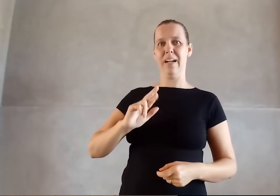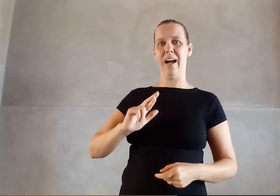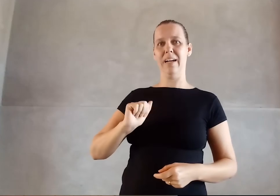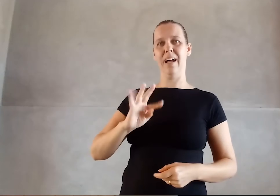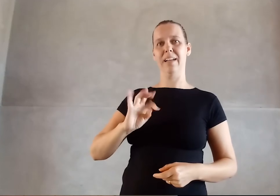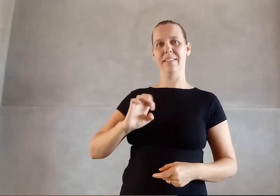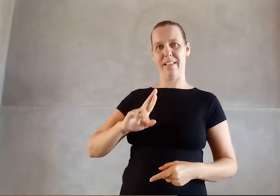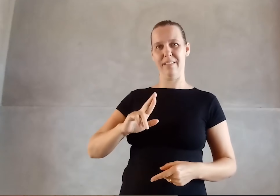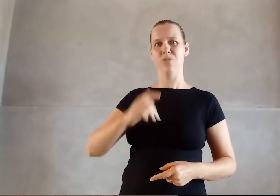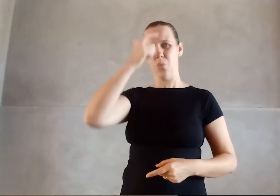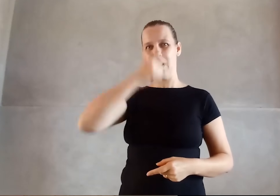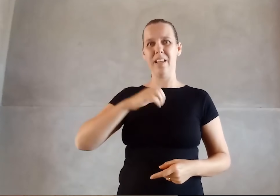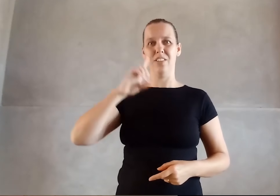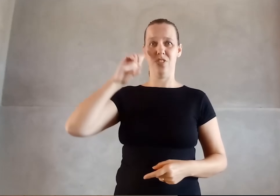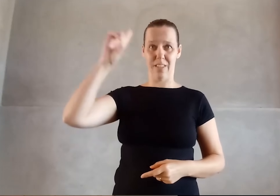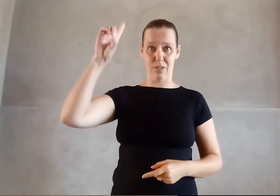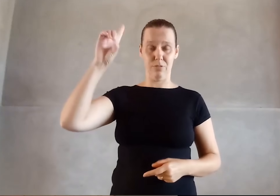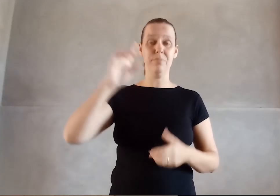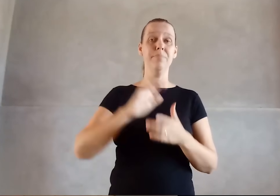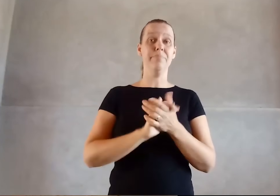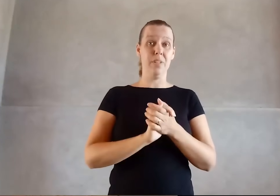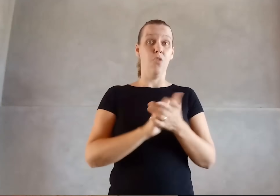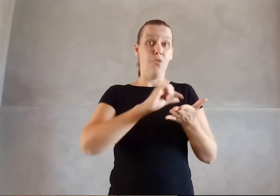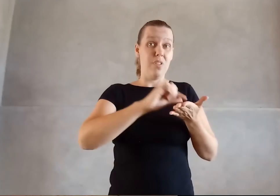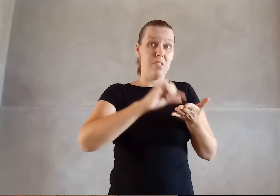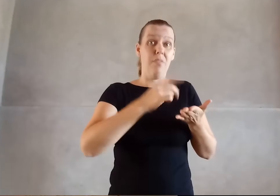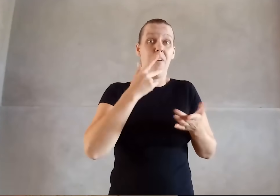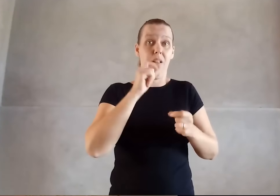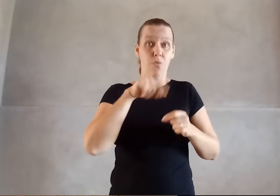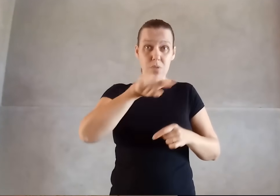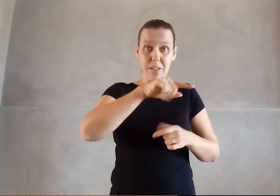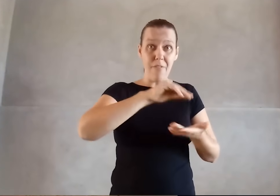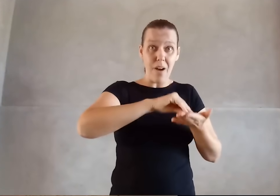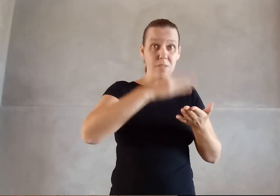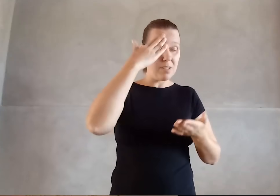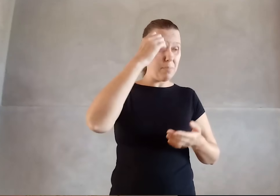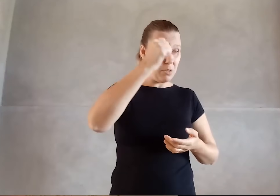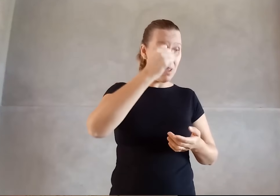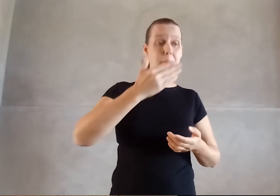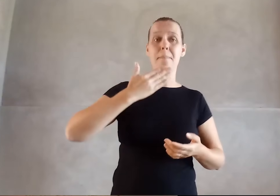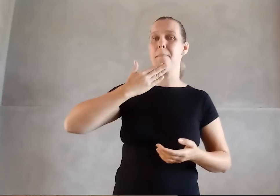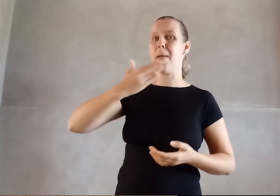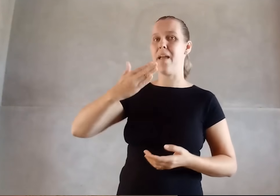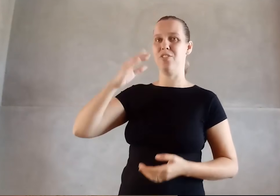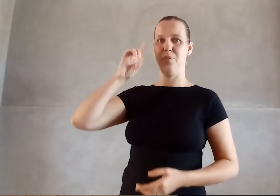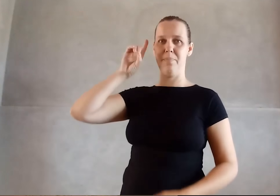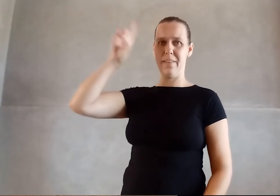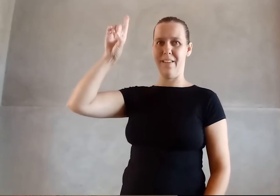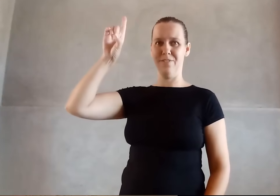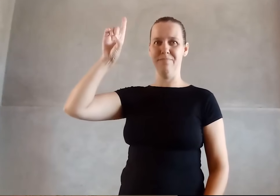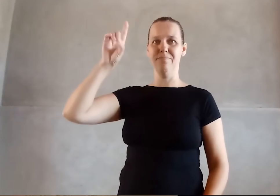nós precisamos conhecer o caráter de Deus. Ele diz assim: se algum de vocês tem falta de sabedoria, peça a